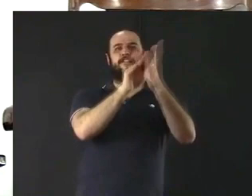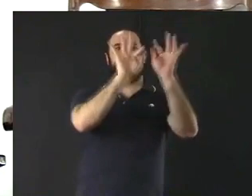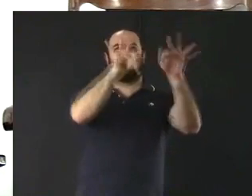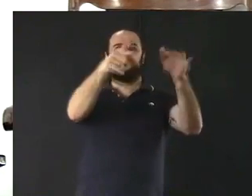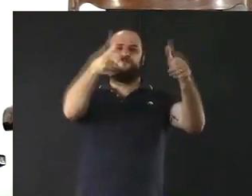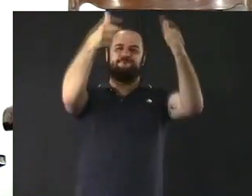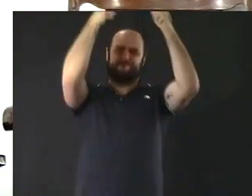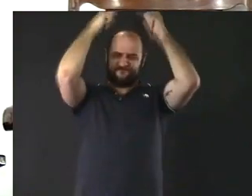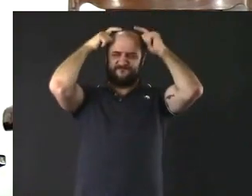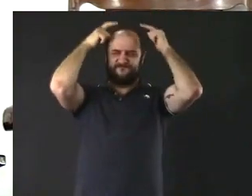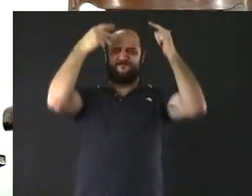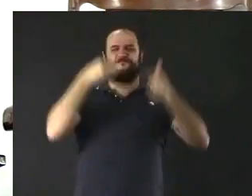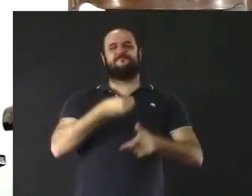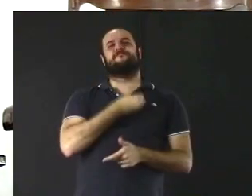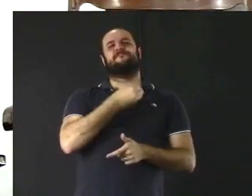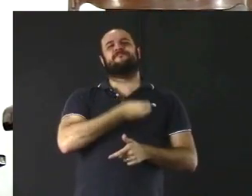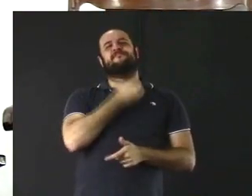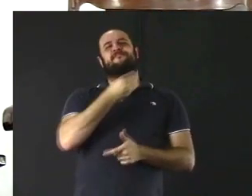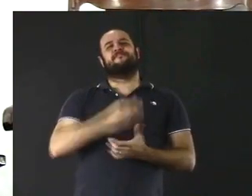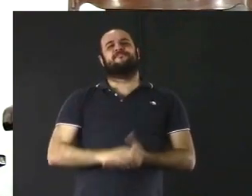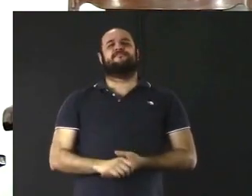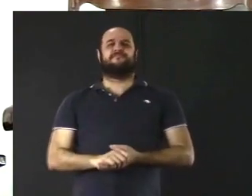da vida.